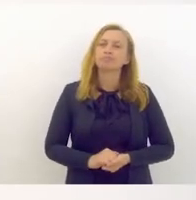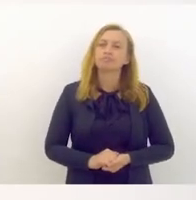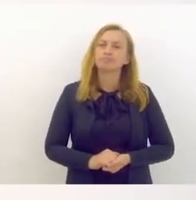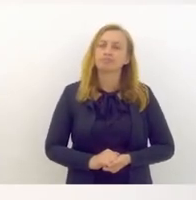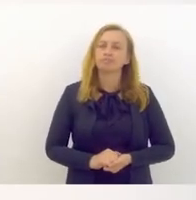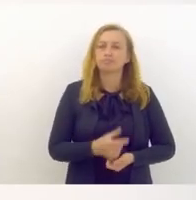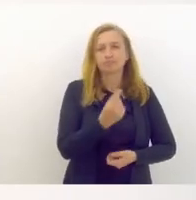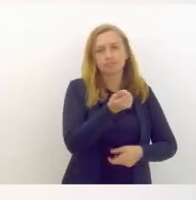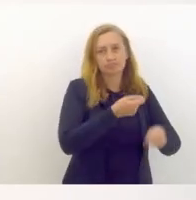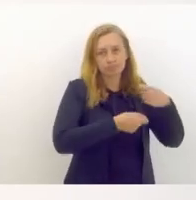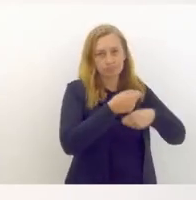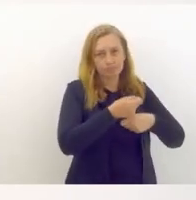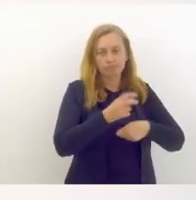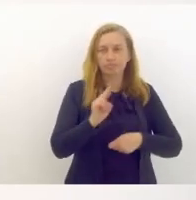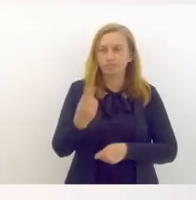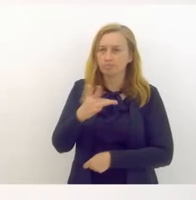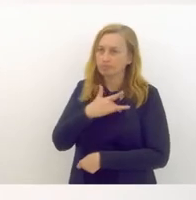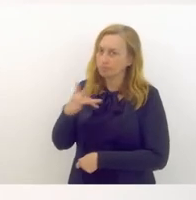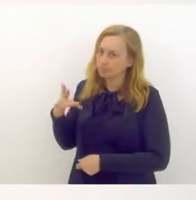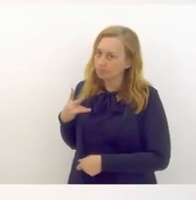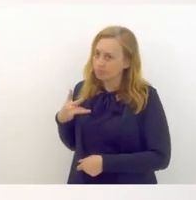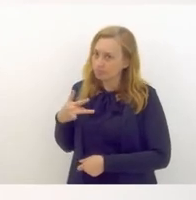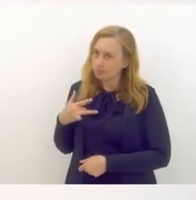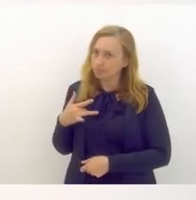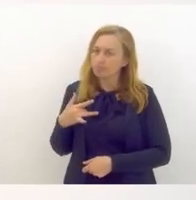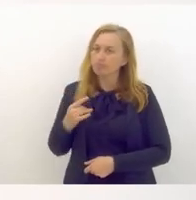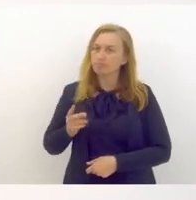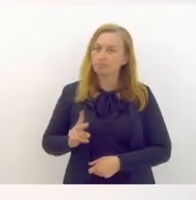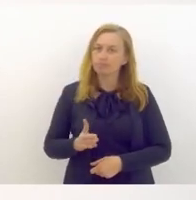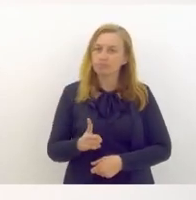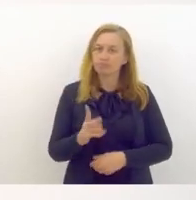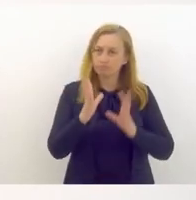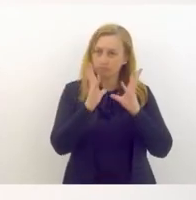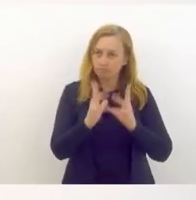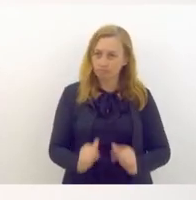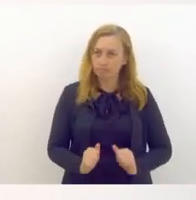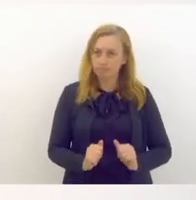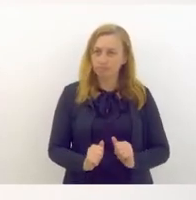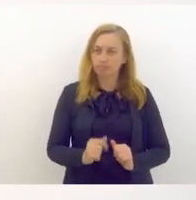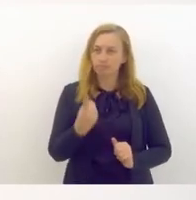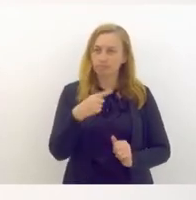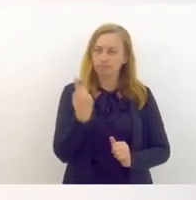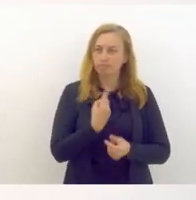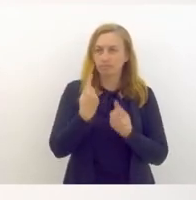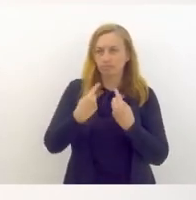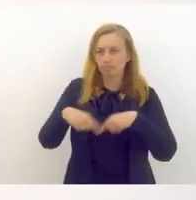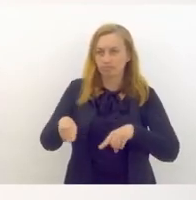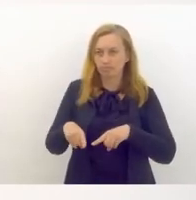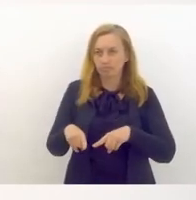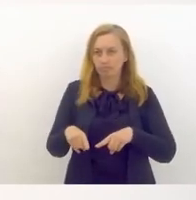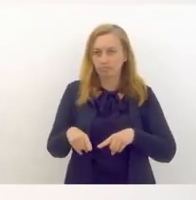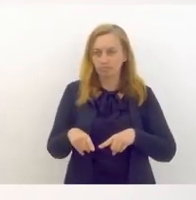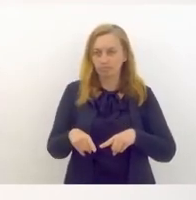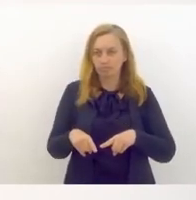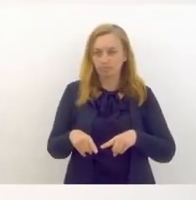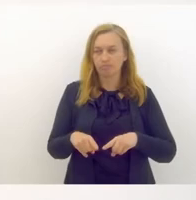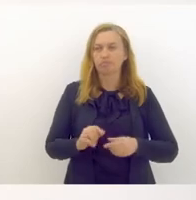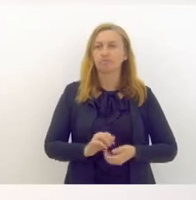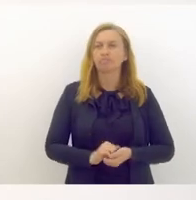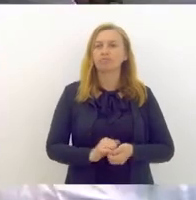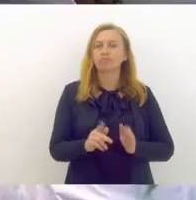ele econômico ou de saúde, e que permaneça íntegro. Então, nós somos contra o rebaixamento da revista.